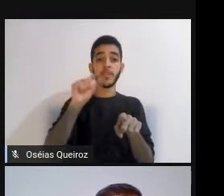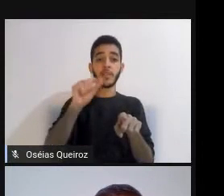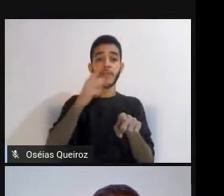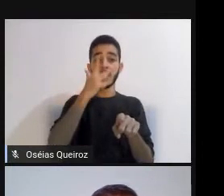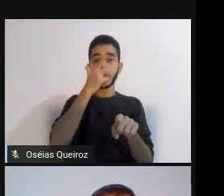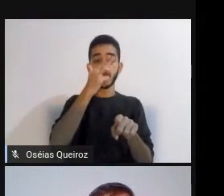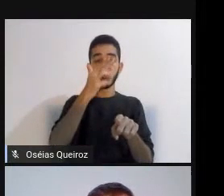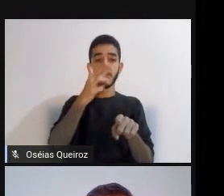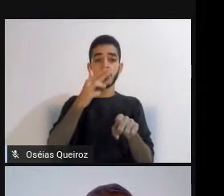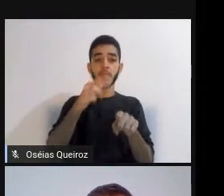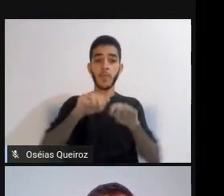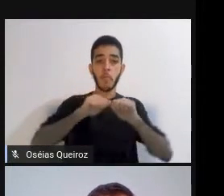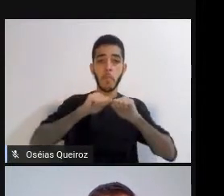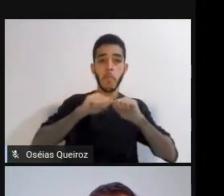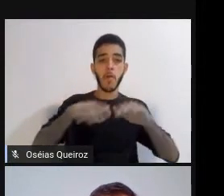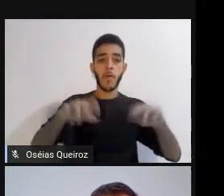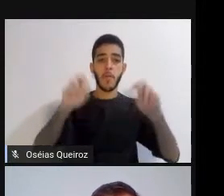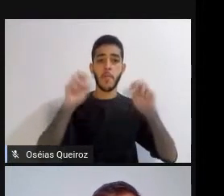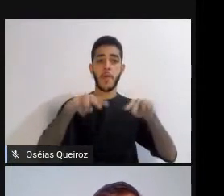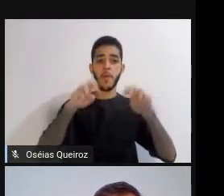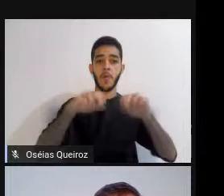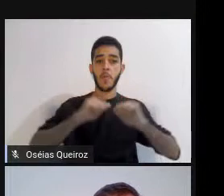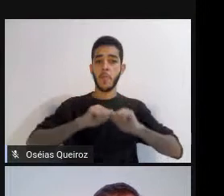de dispersão de contaminantes.